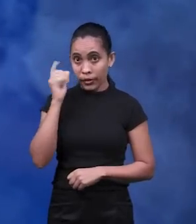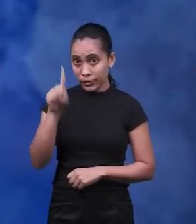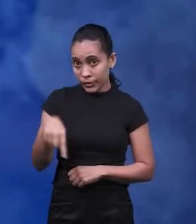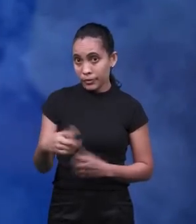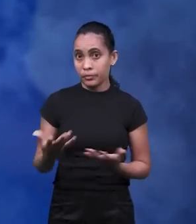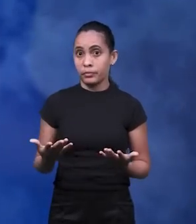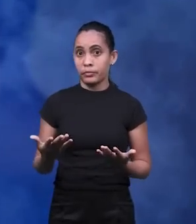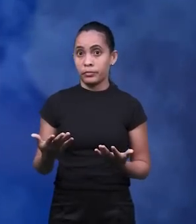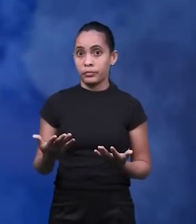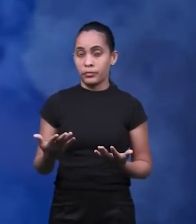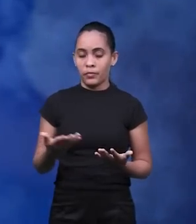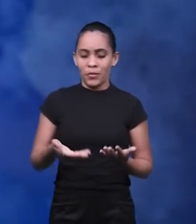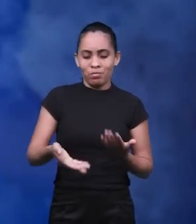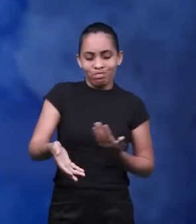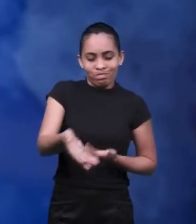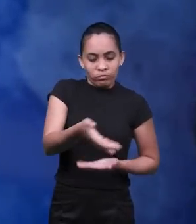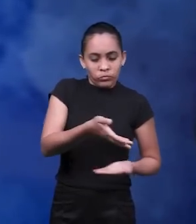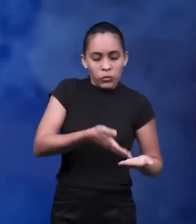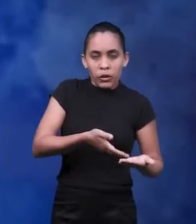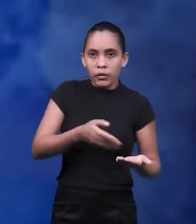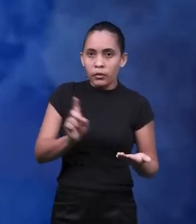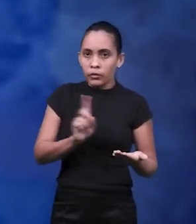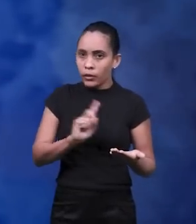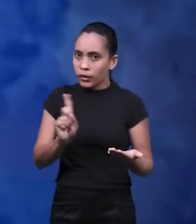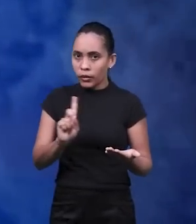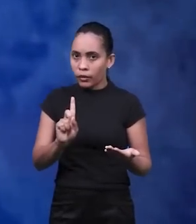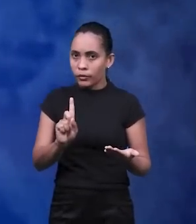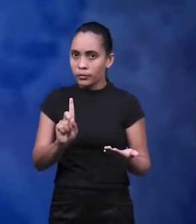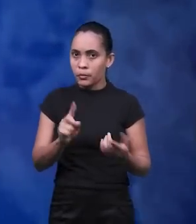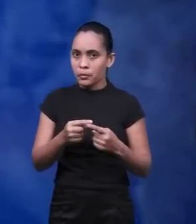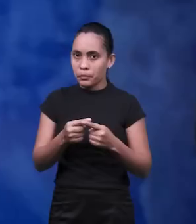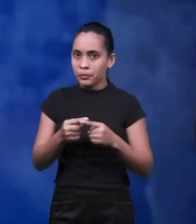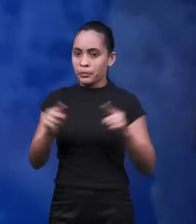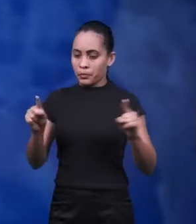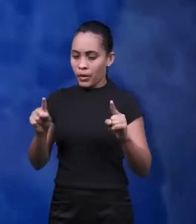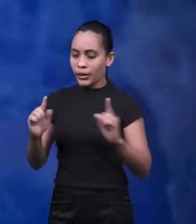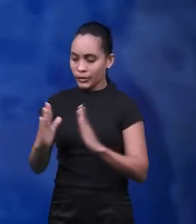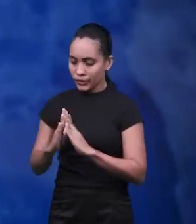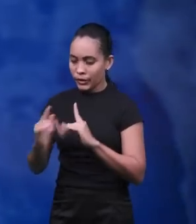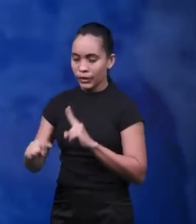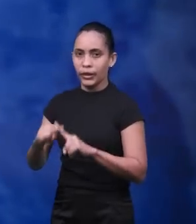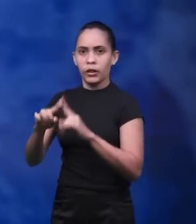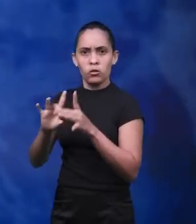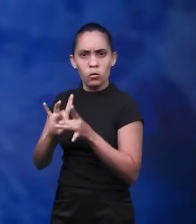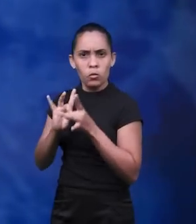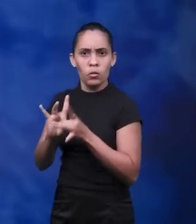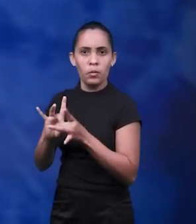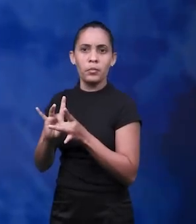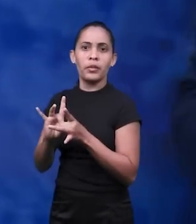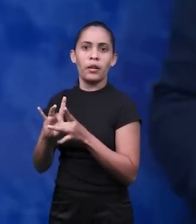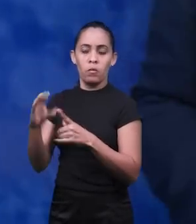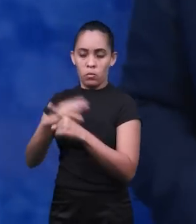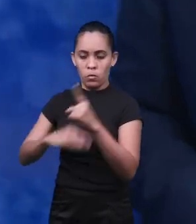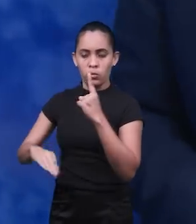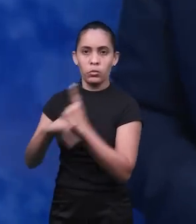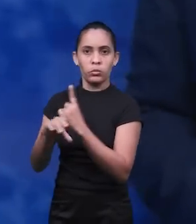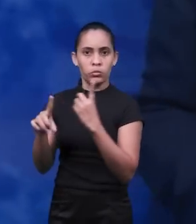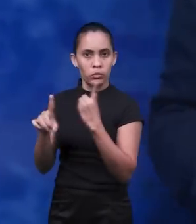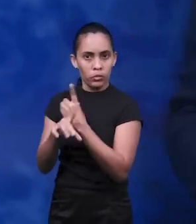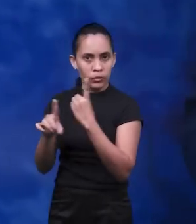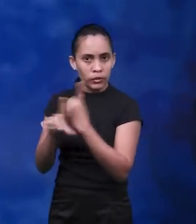foi essa: não me deixar envolver, estar grudado com o corpo, amém, com a igreja, com o culto,